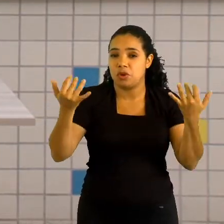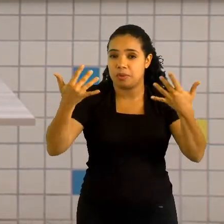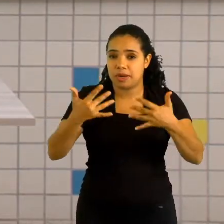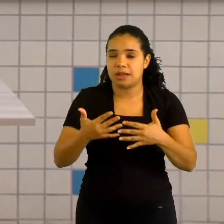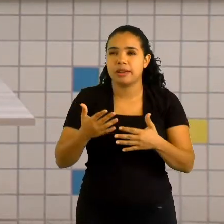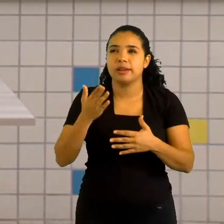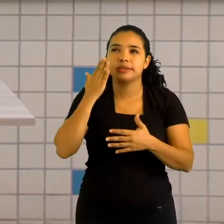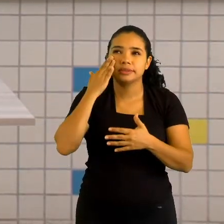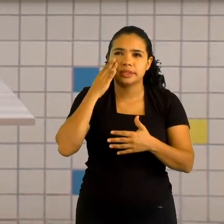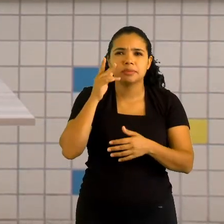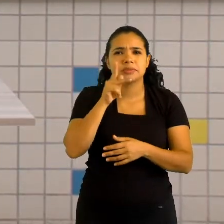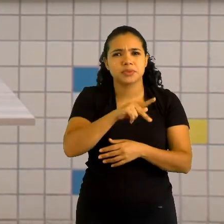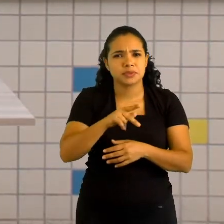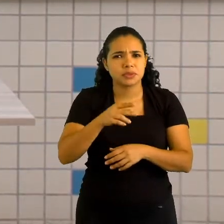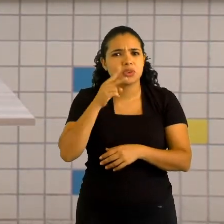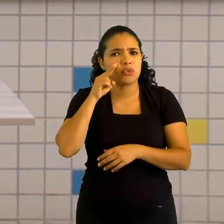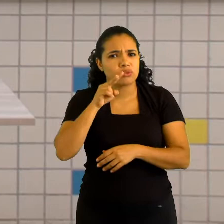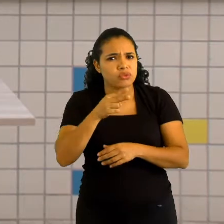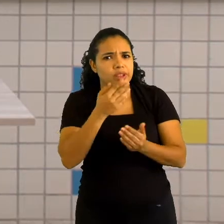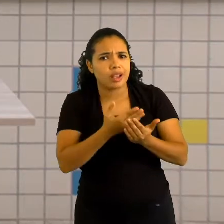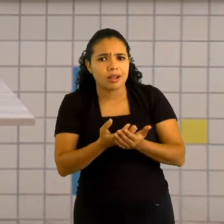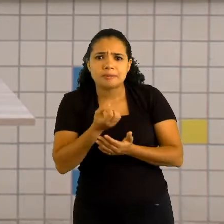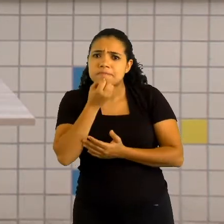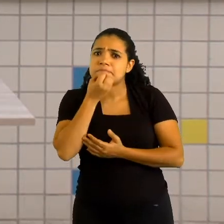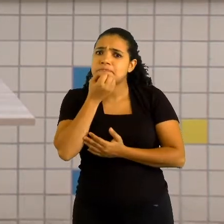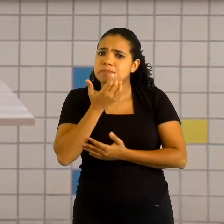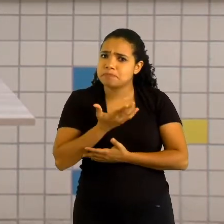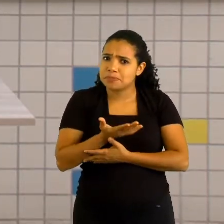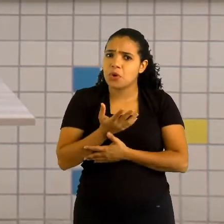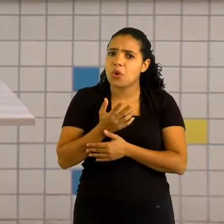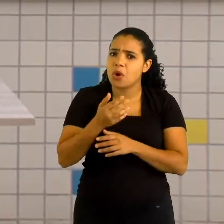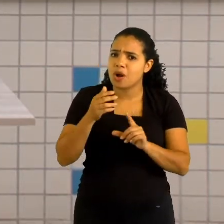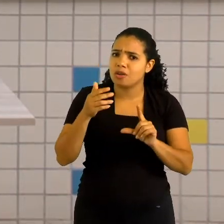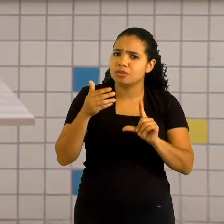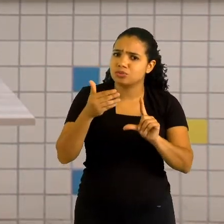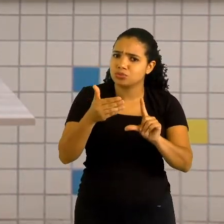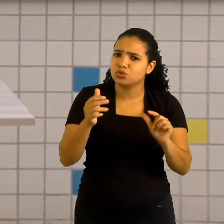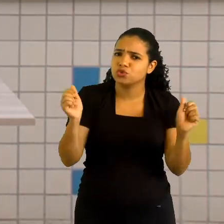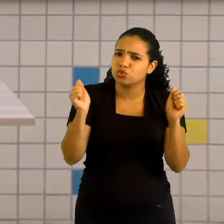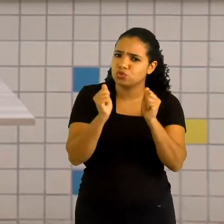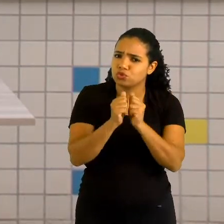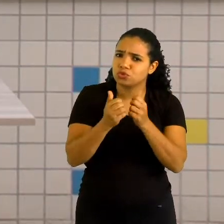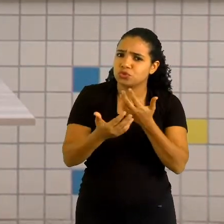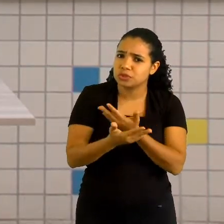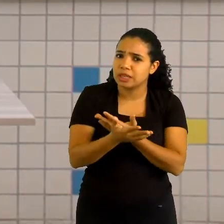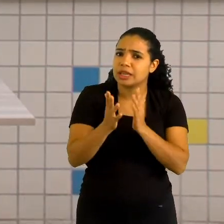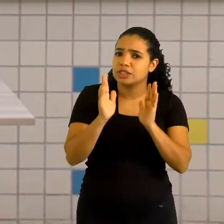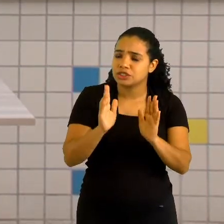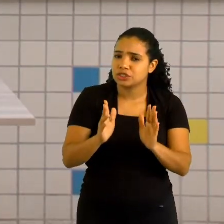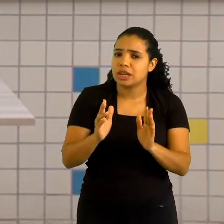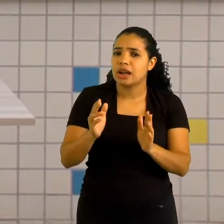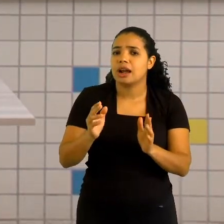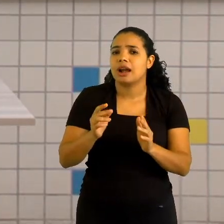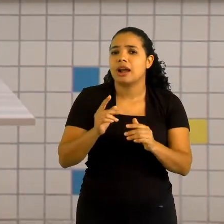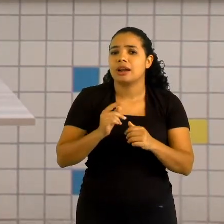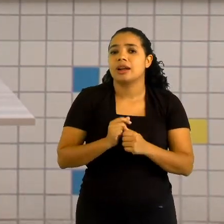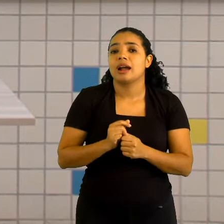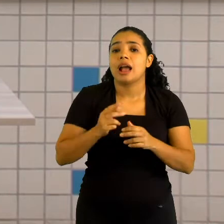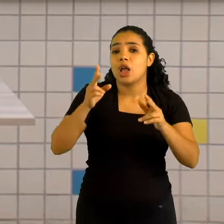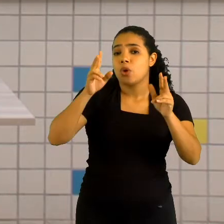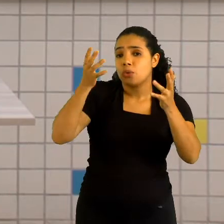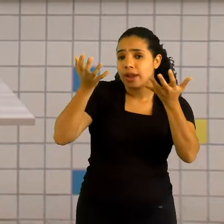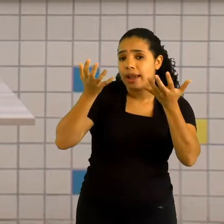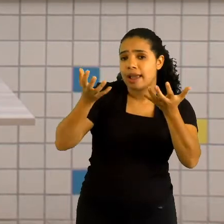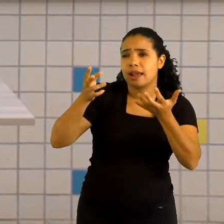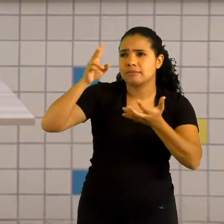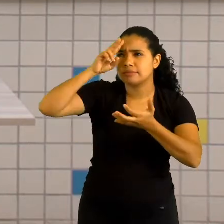professoras muito boas, eu já vi as aulas também, assisti com vocês, muito boas falaram sobre isso, mas eu gostaria de relembrar um pouquinho sobre o que a gente aprendeu